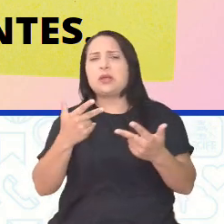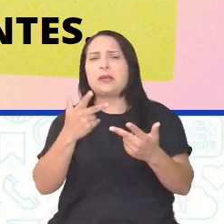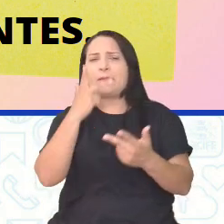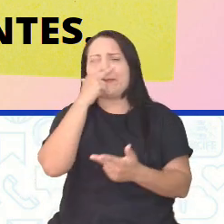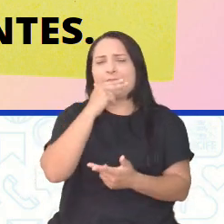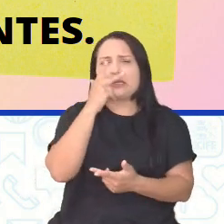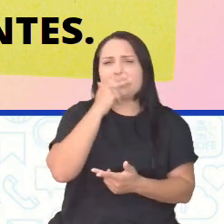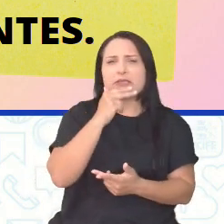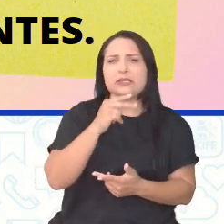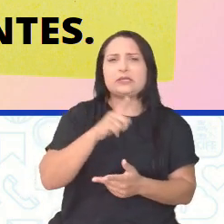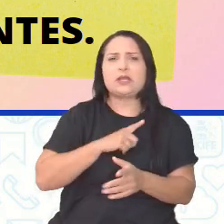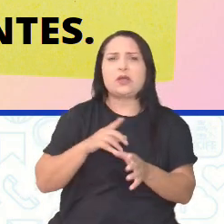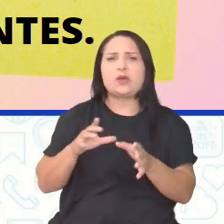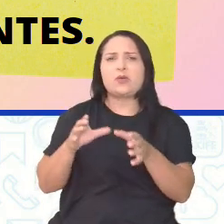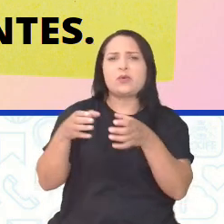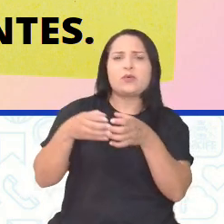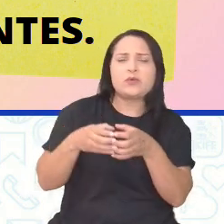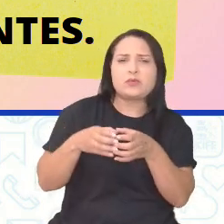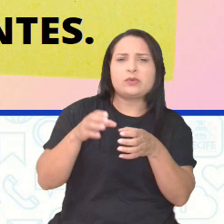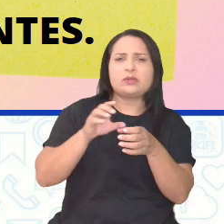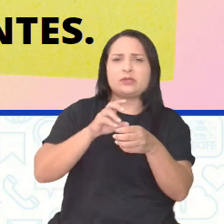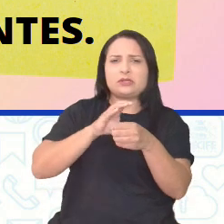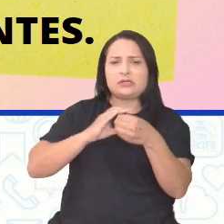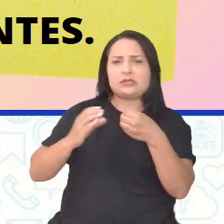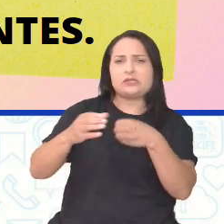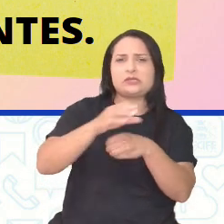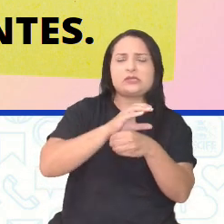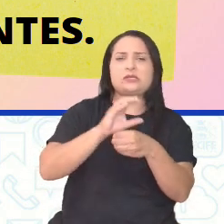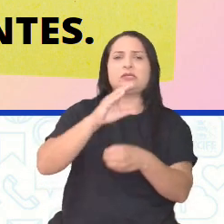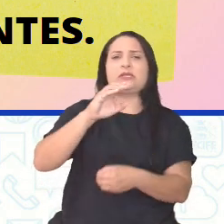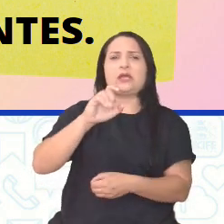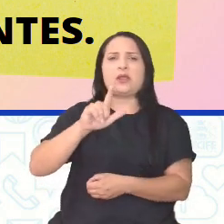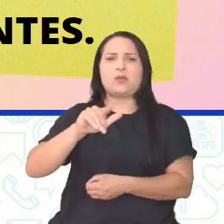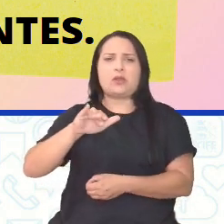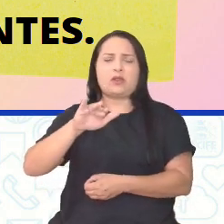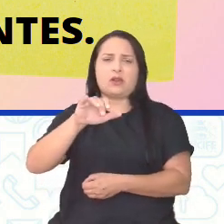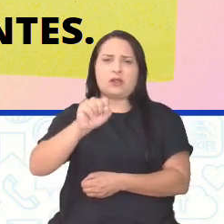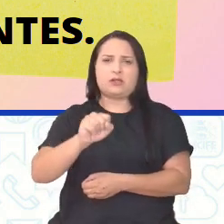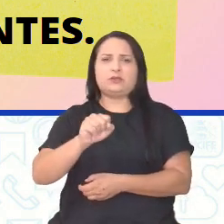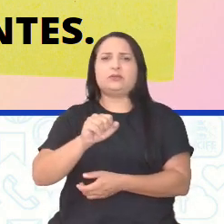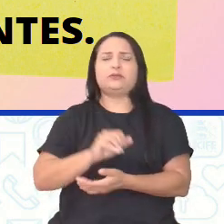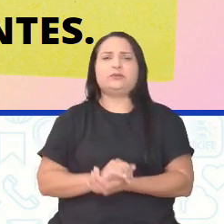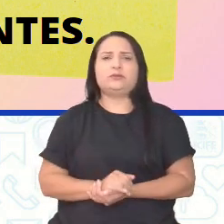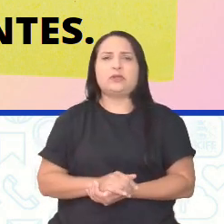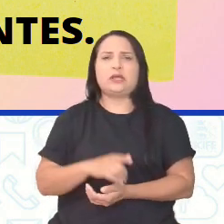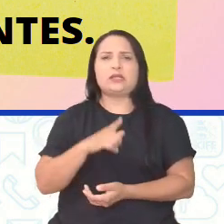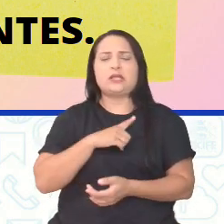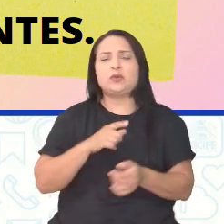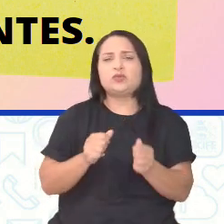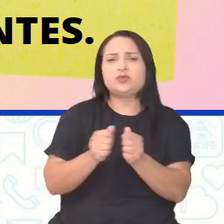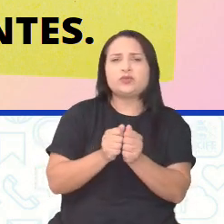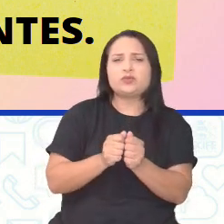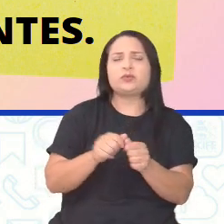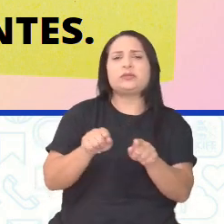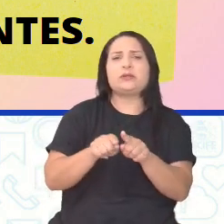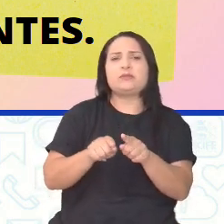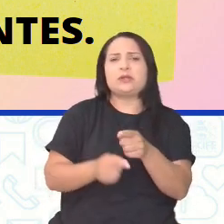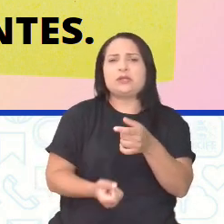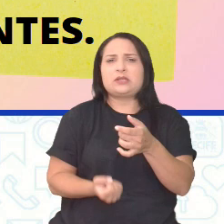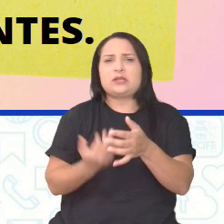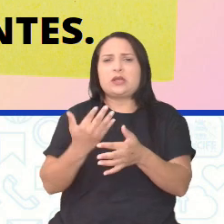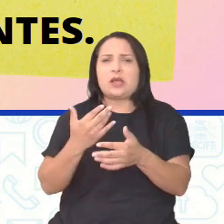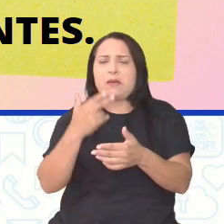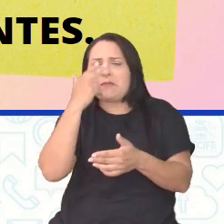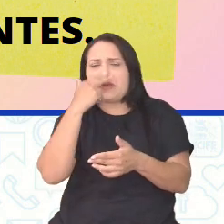tecido um conjunto de células, onde essas células apresentam forma e uma função. Eles estão juntos desenvolvendo uma